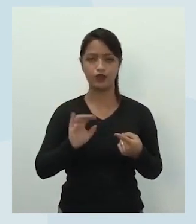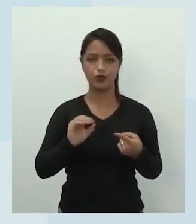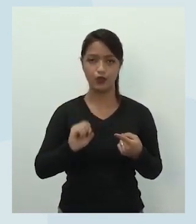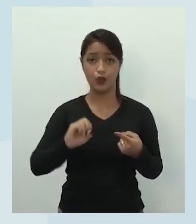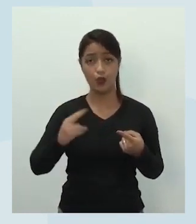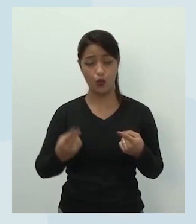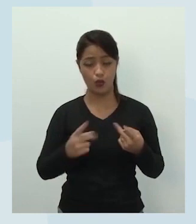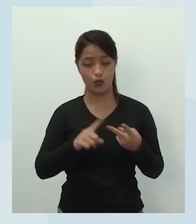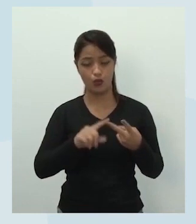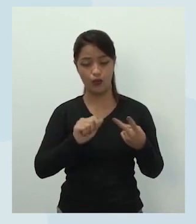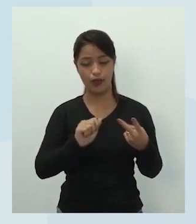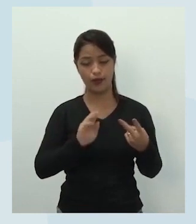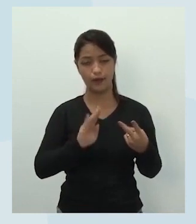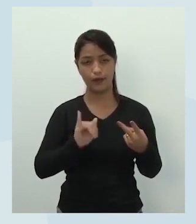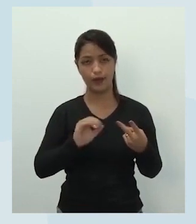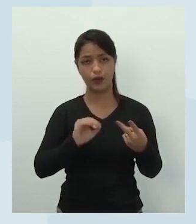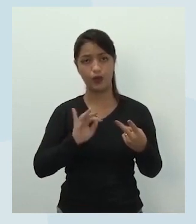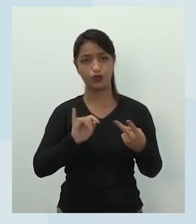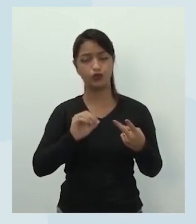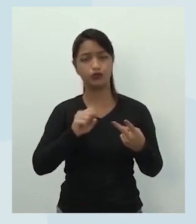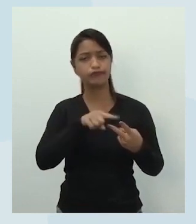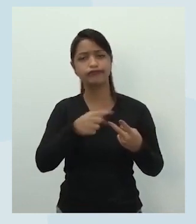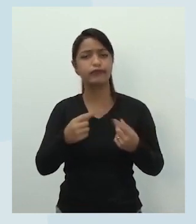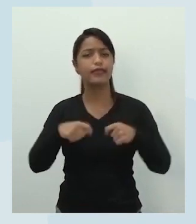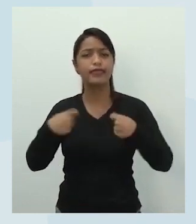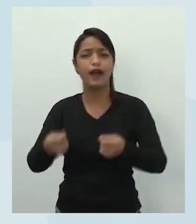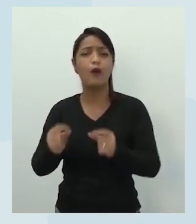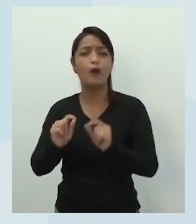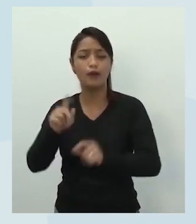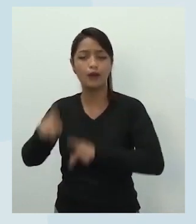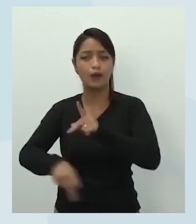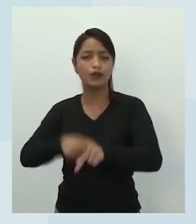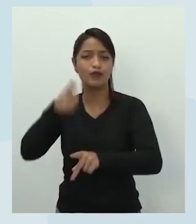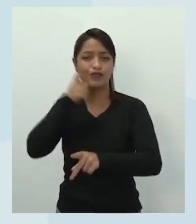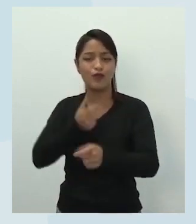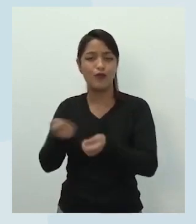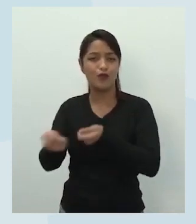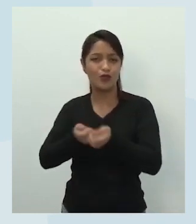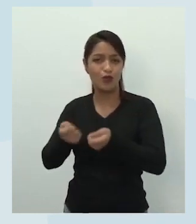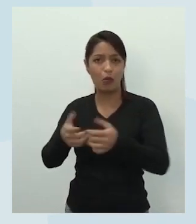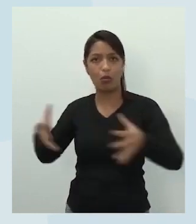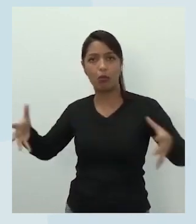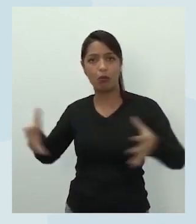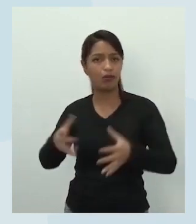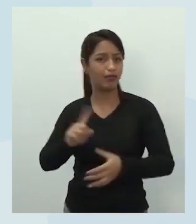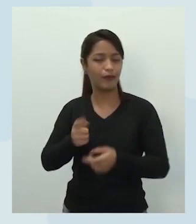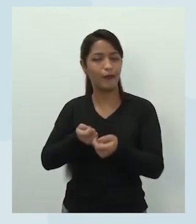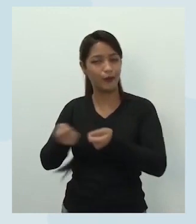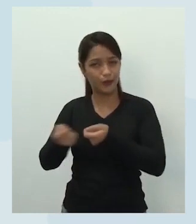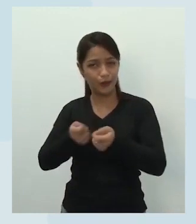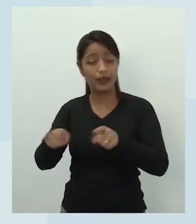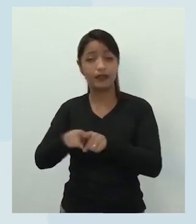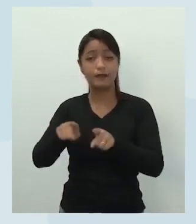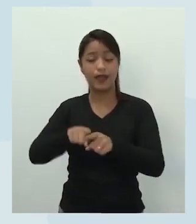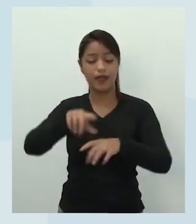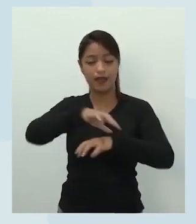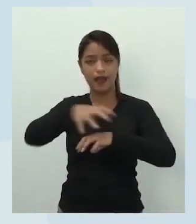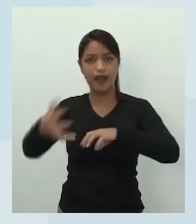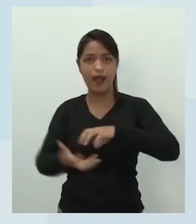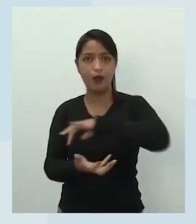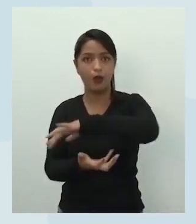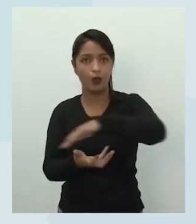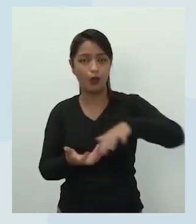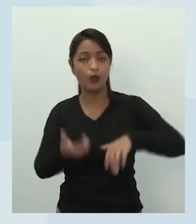equilíbrio dinâmico das populações, mantendo relativamente estáveis as características dos ecossistemas.